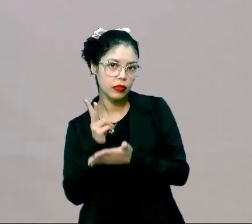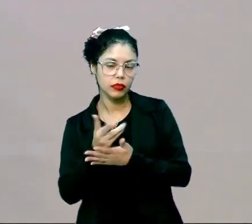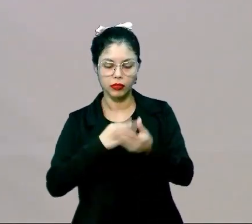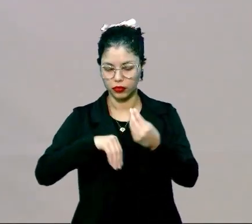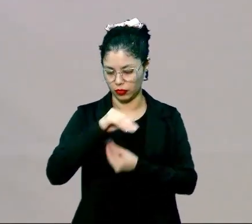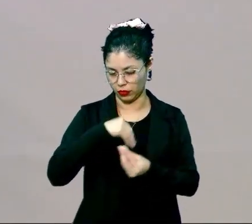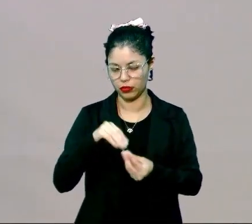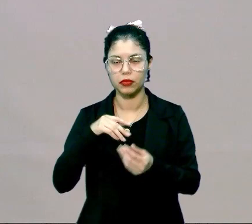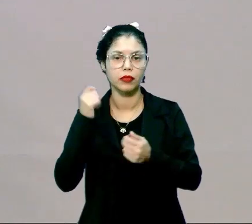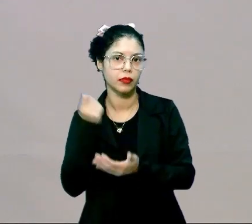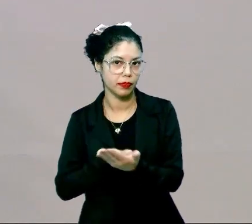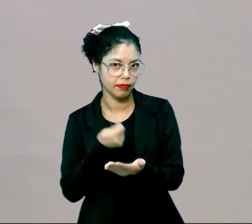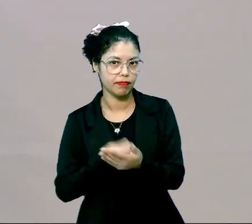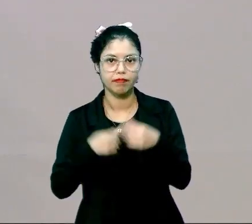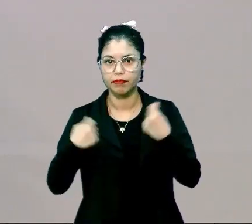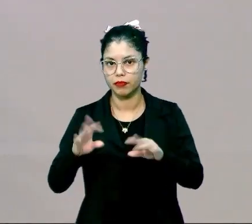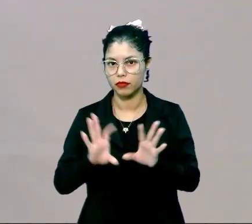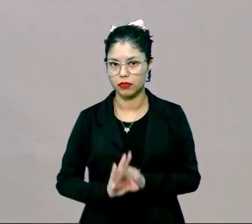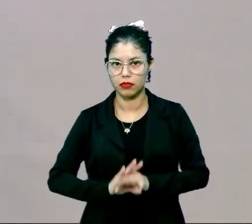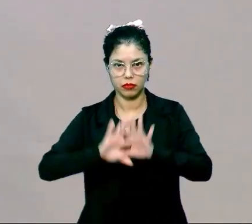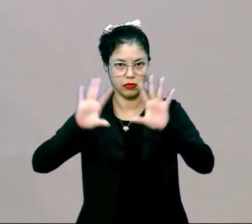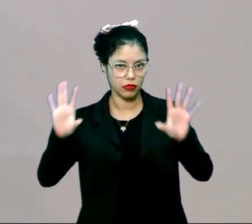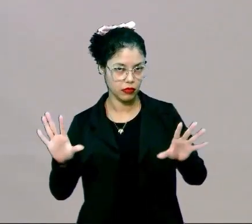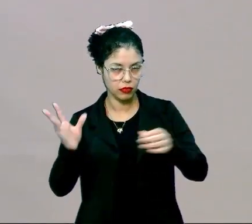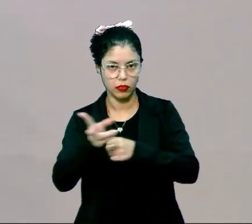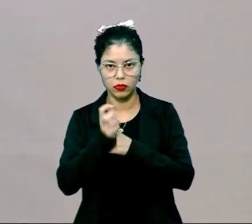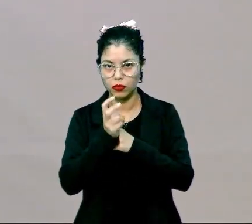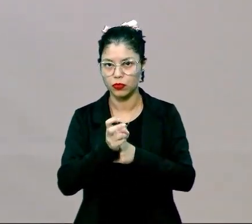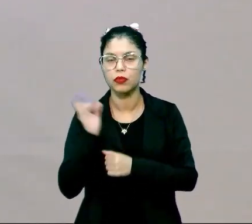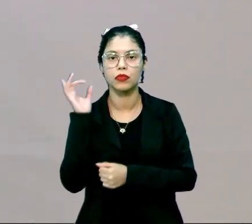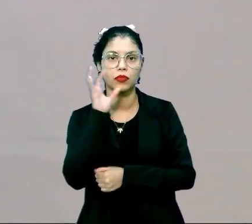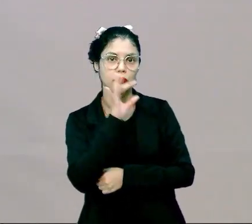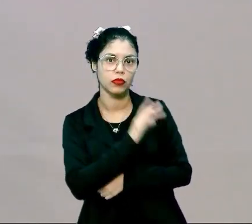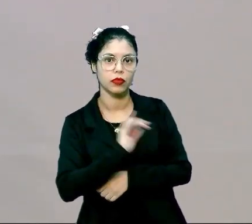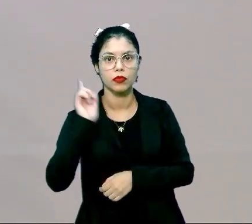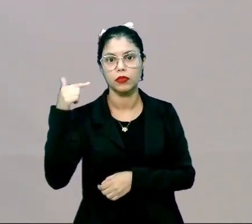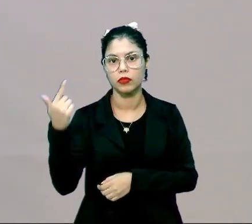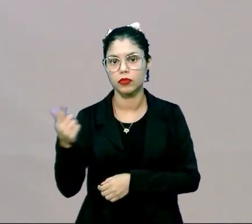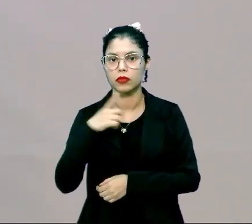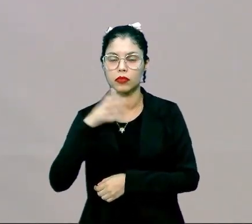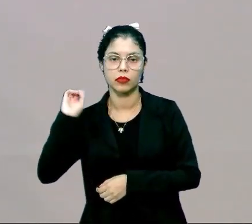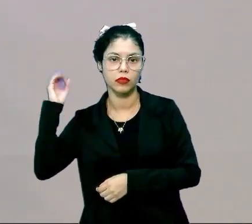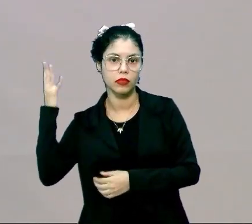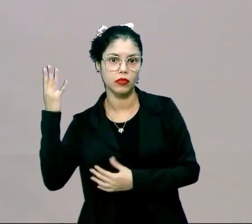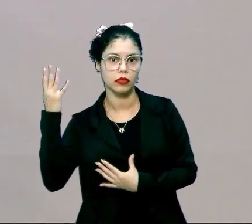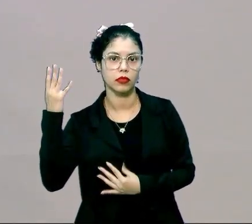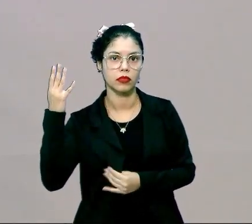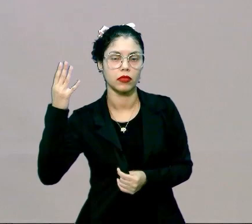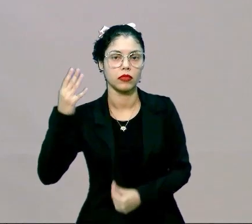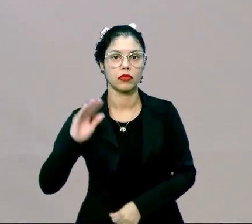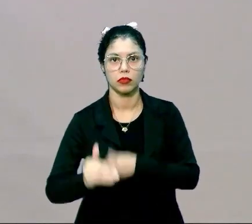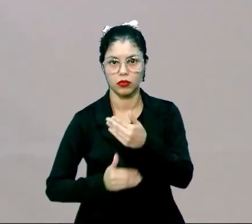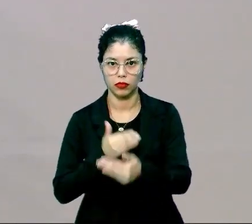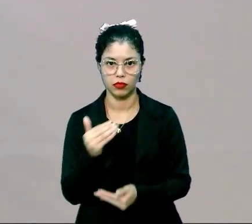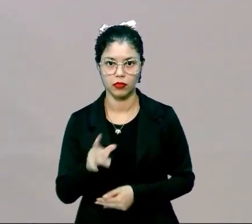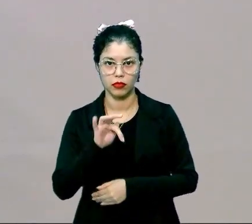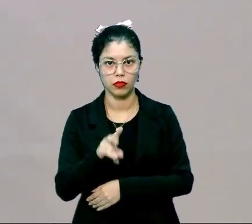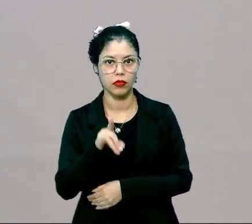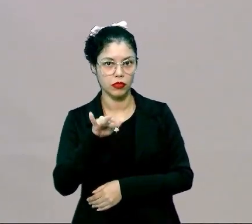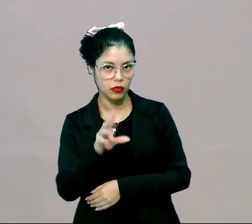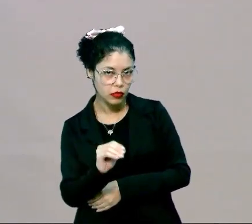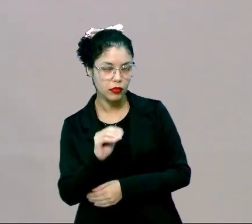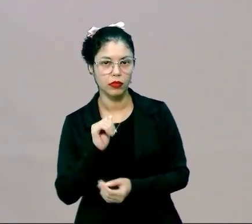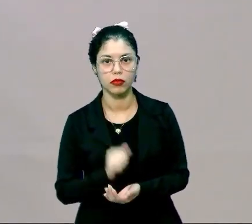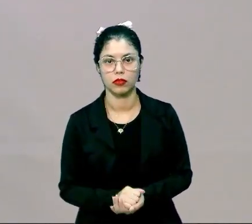reações, elas obrigatoriamente irão liberar ou irão absorver calor. Aquelas reações que acontecem por meio de um processo